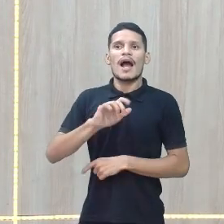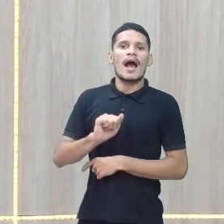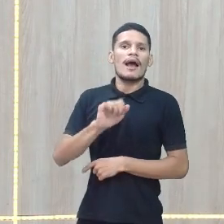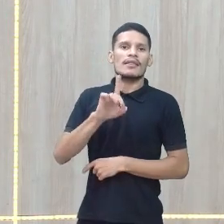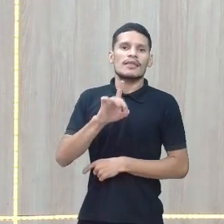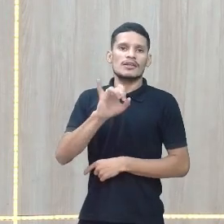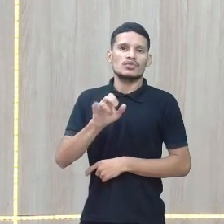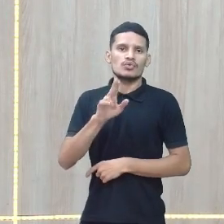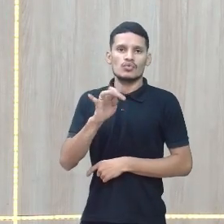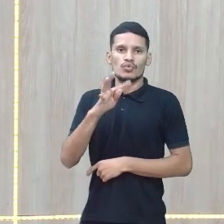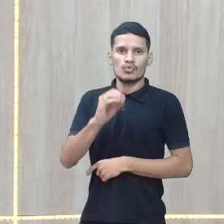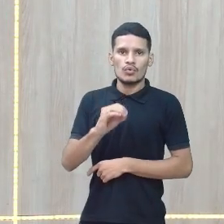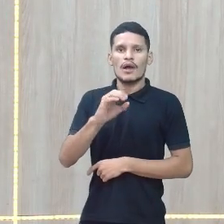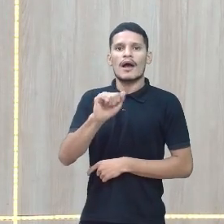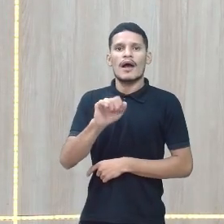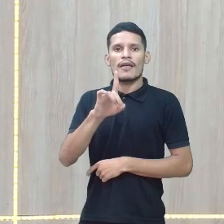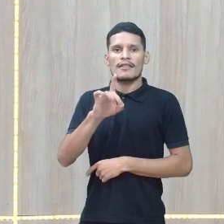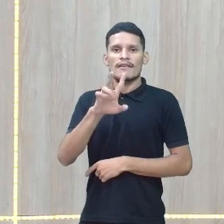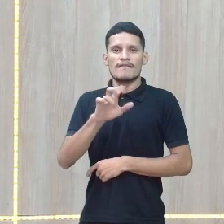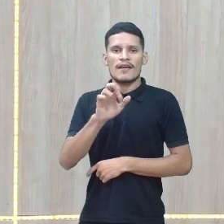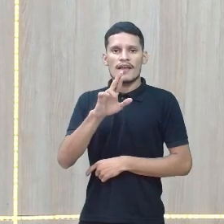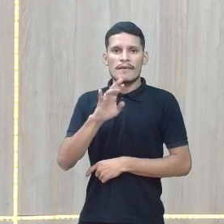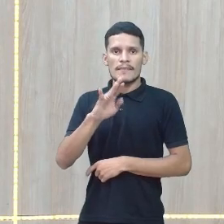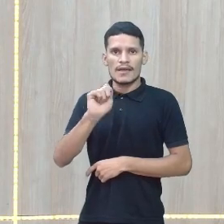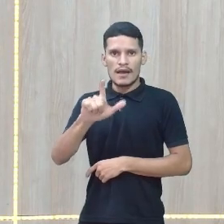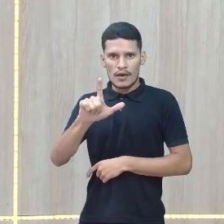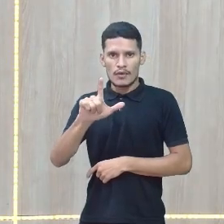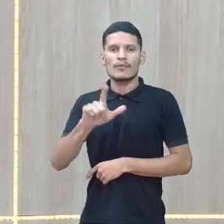o adjunto adverbial.